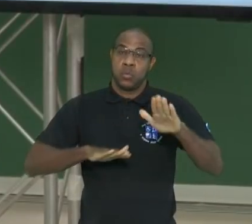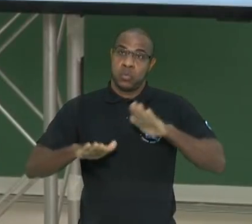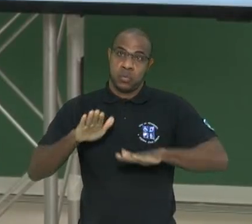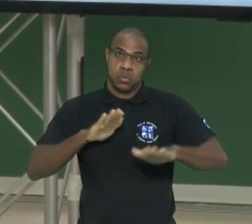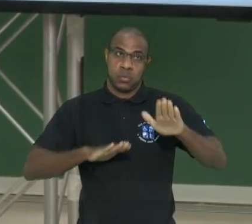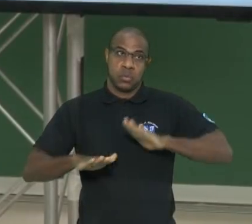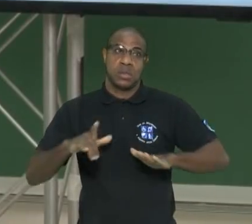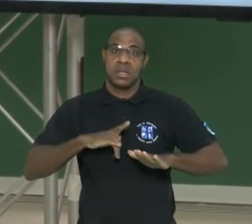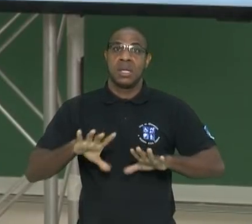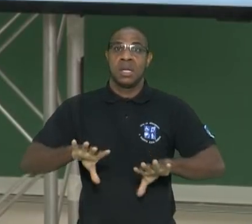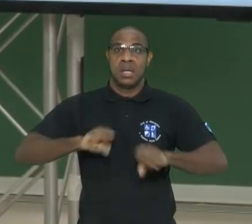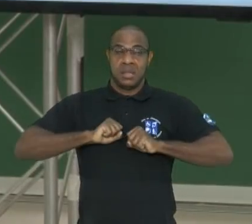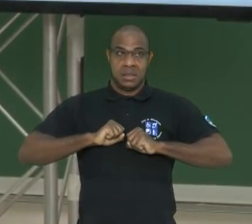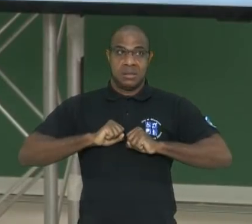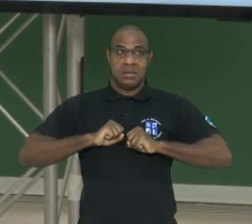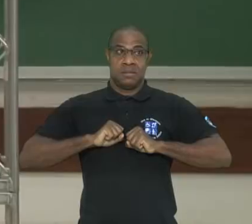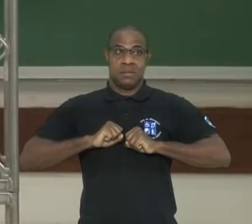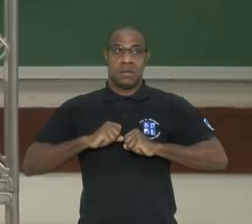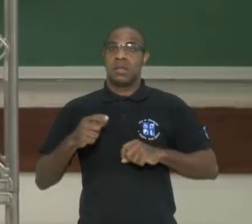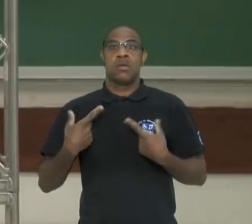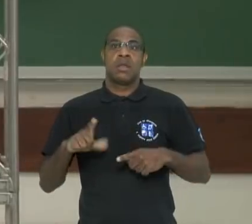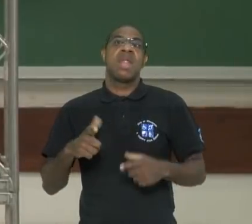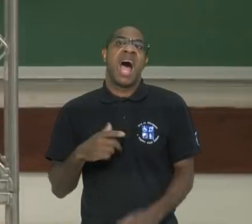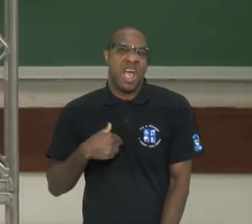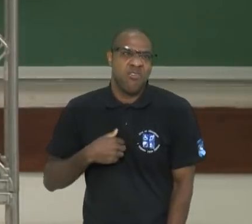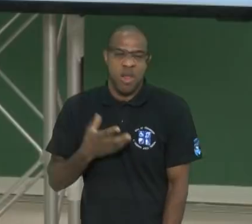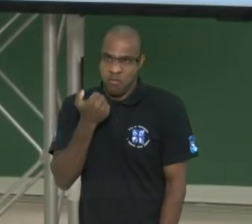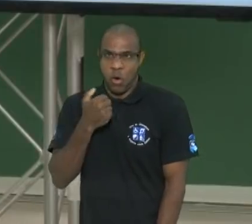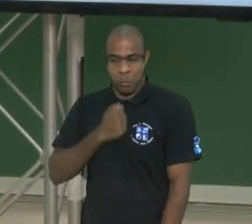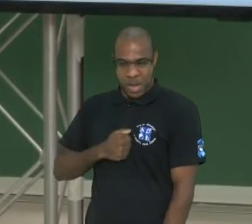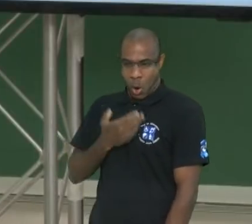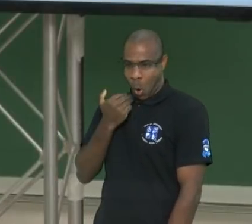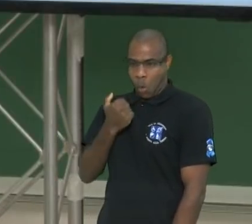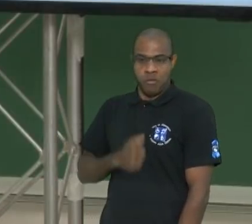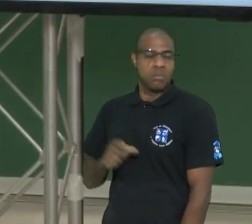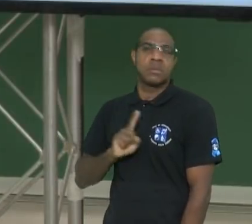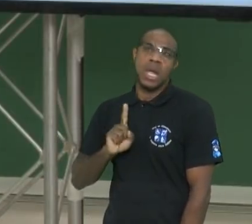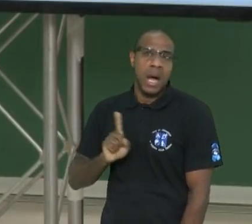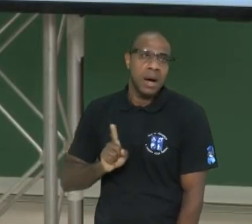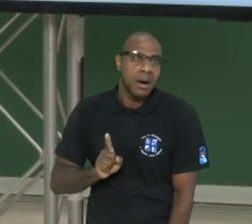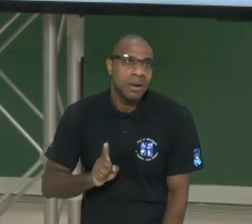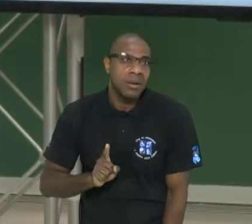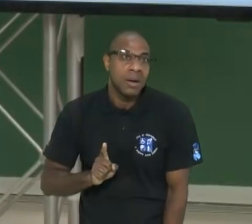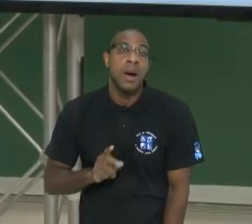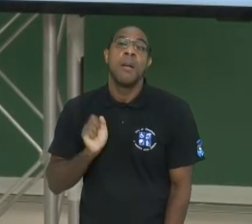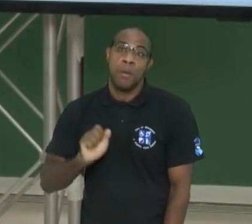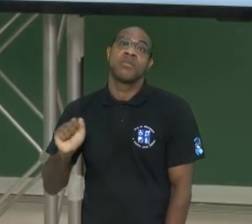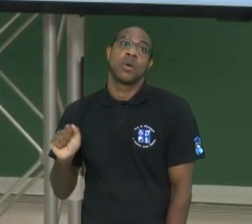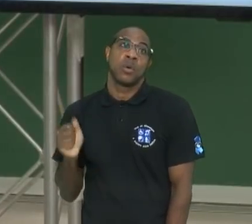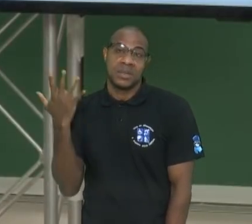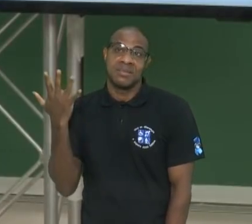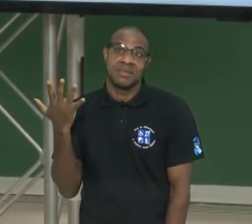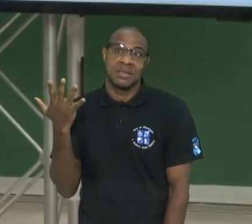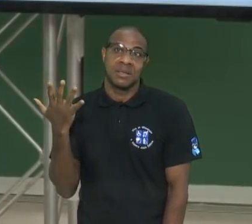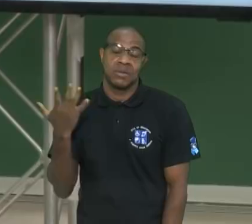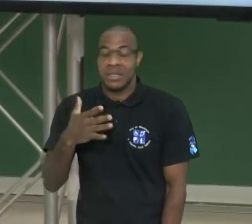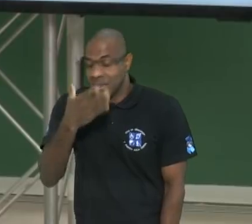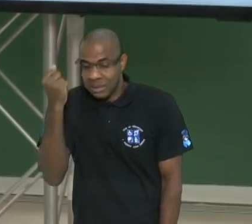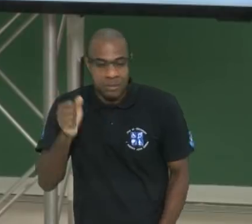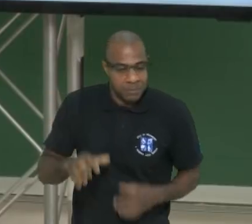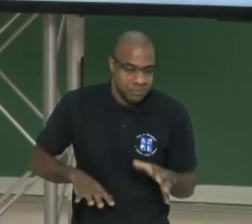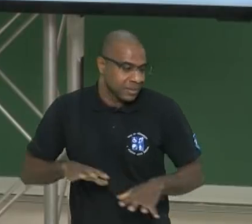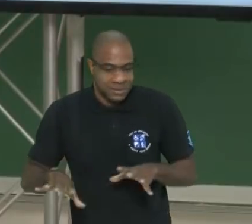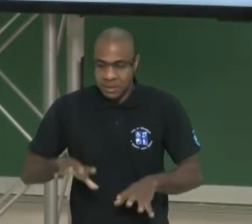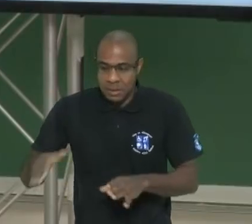esse protozoário sem querer. Pessoal, eu não vou comer cocô, né? Claro que não, né, pessoinha? Mas pode acontecer de você, na correria